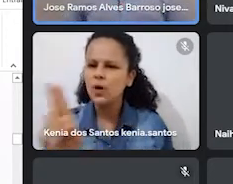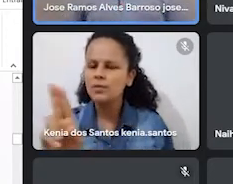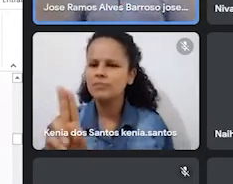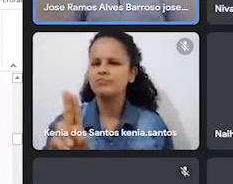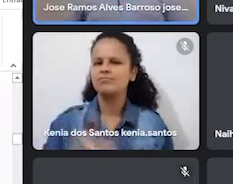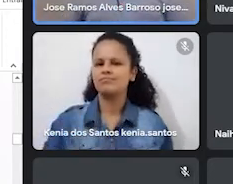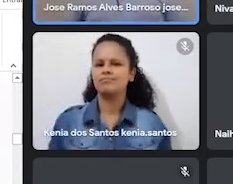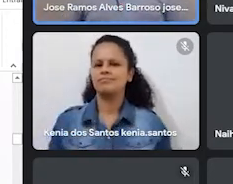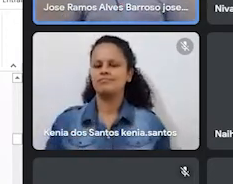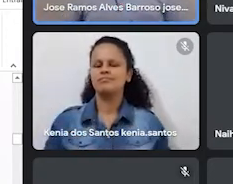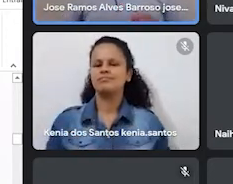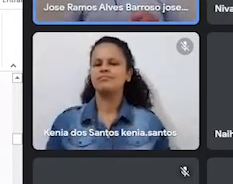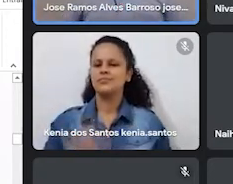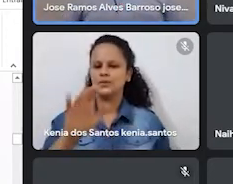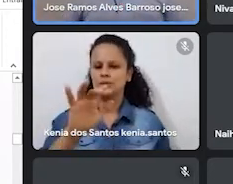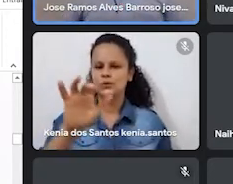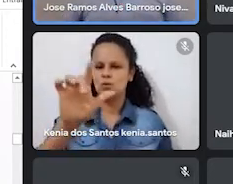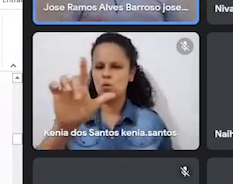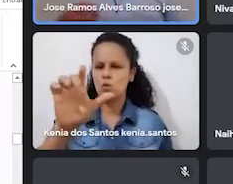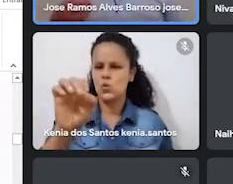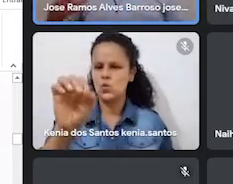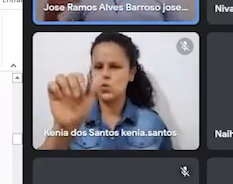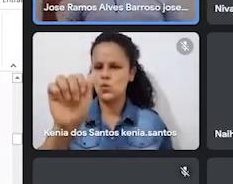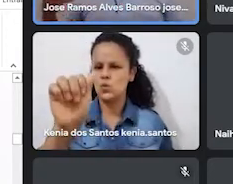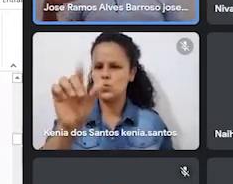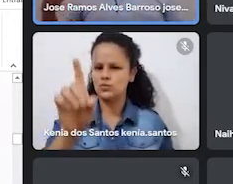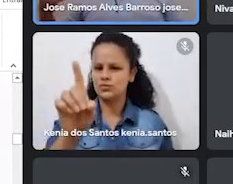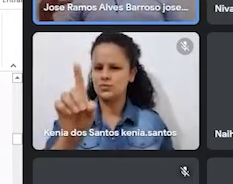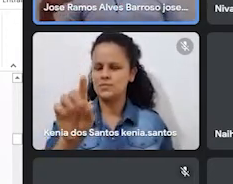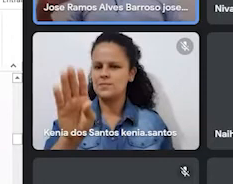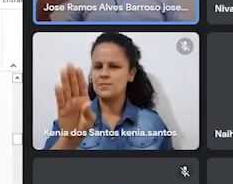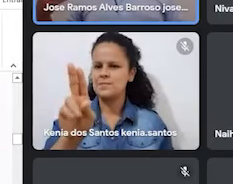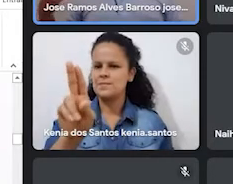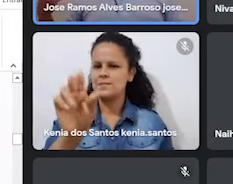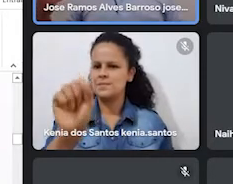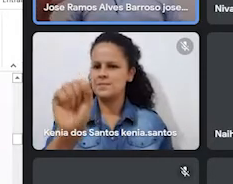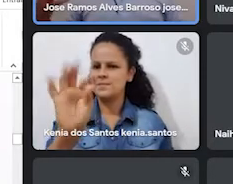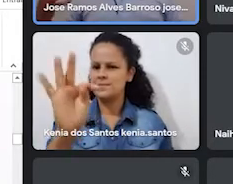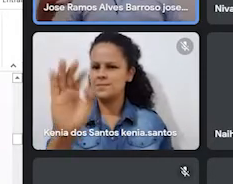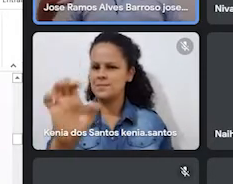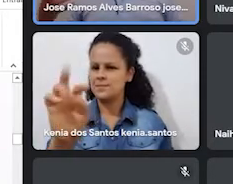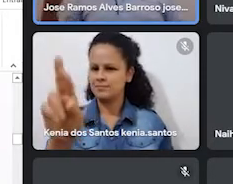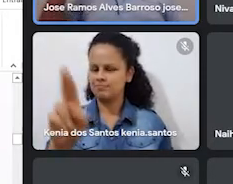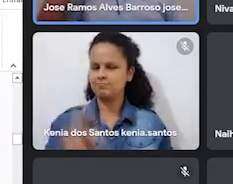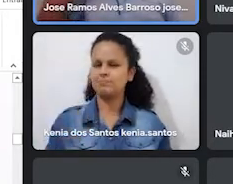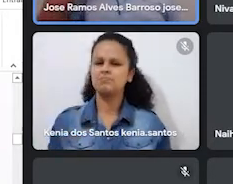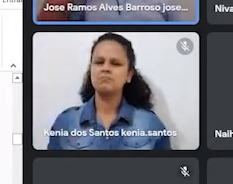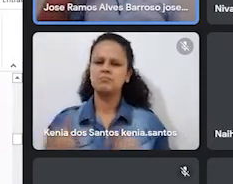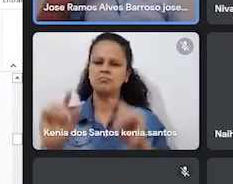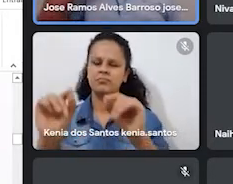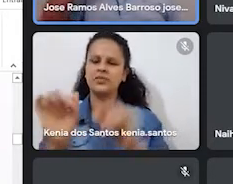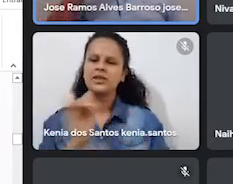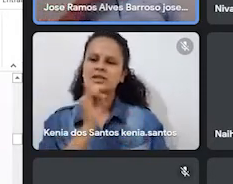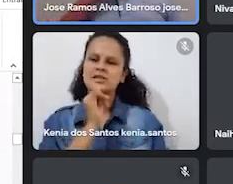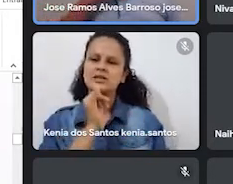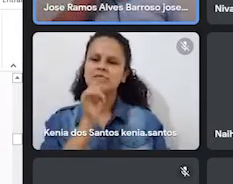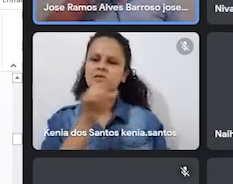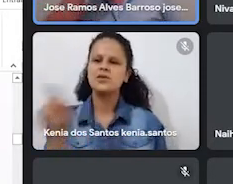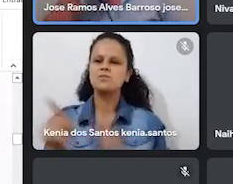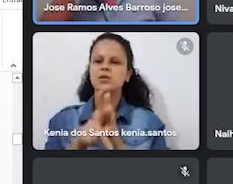Pessoal, quando você vai abrir uma chave de média